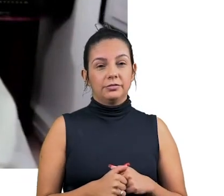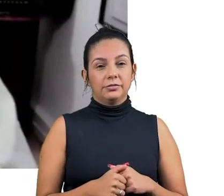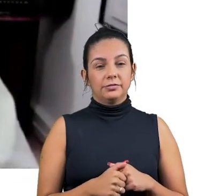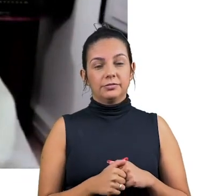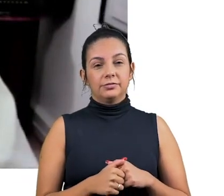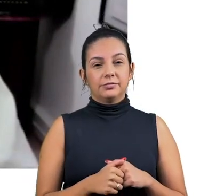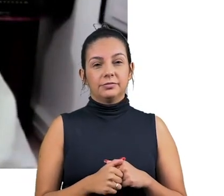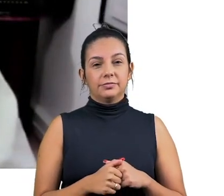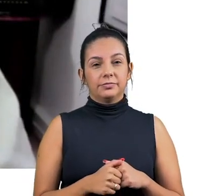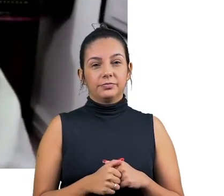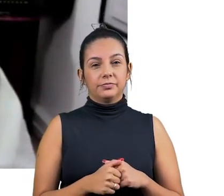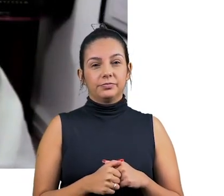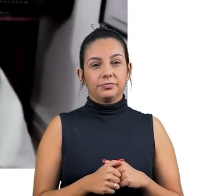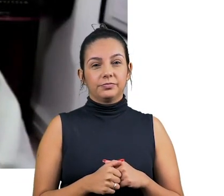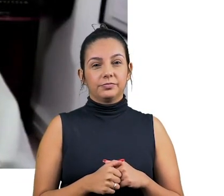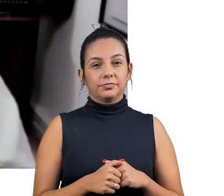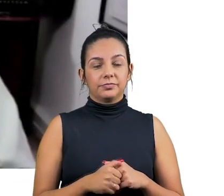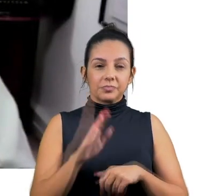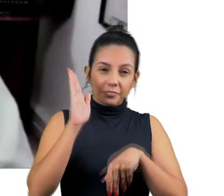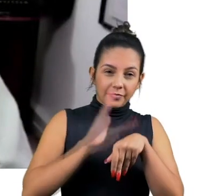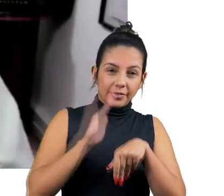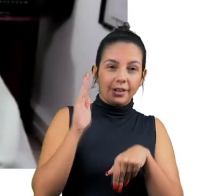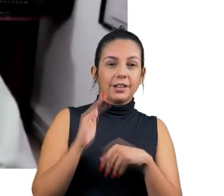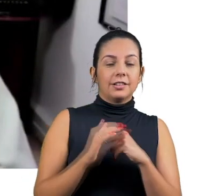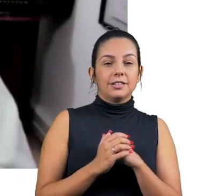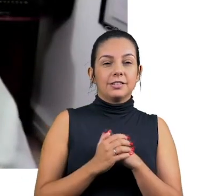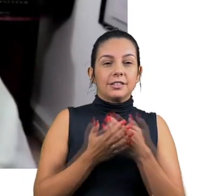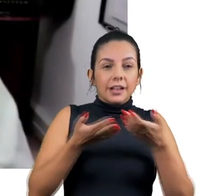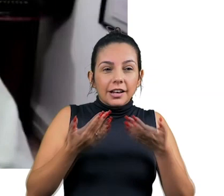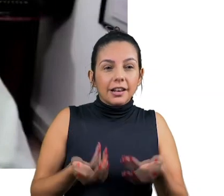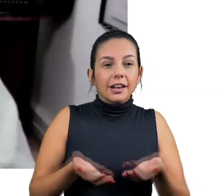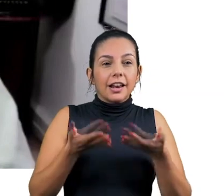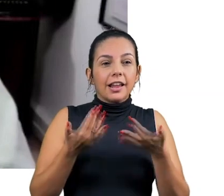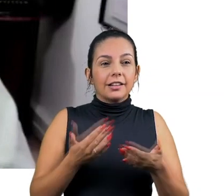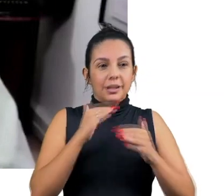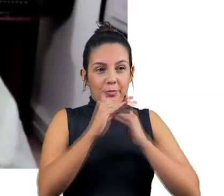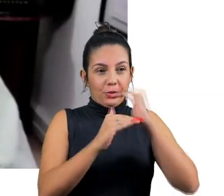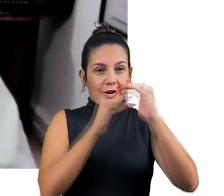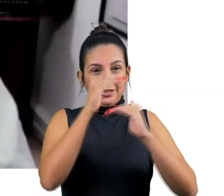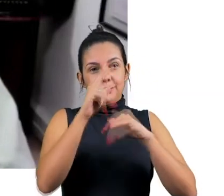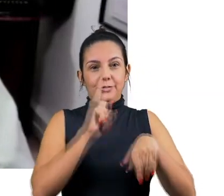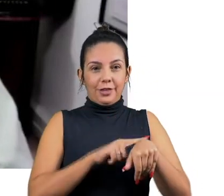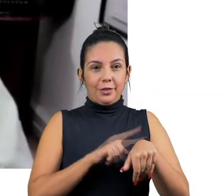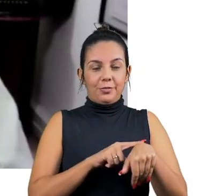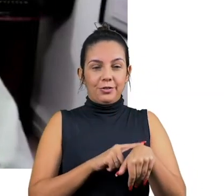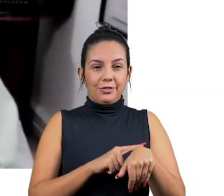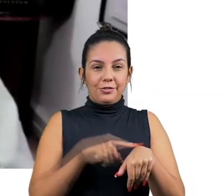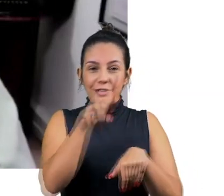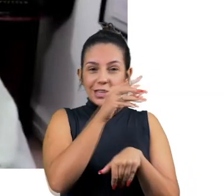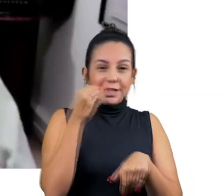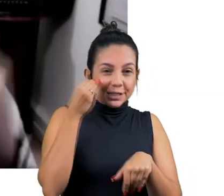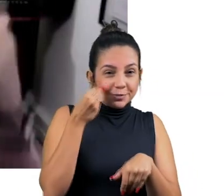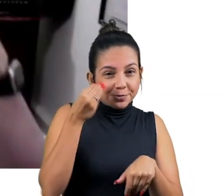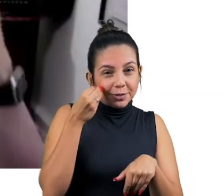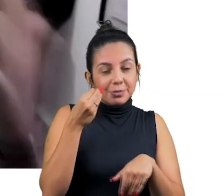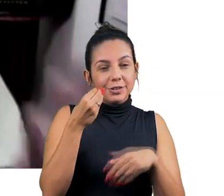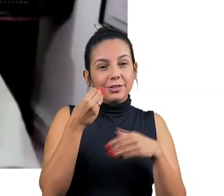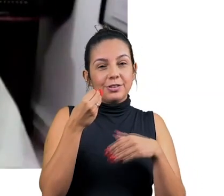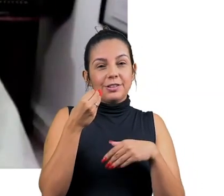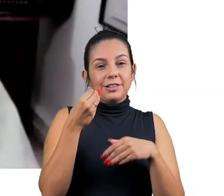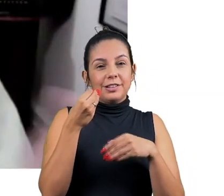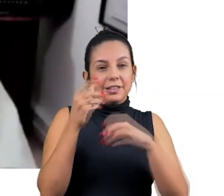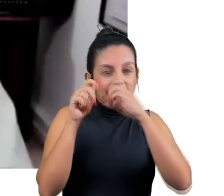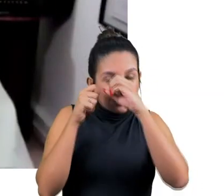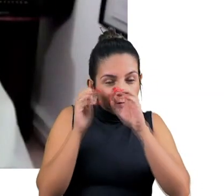ainda tornam mais lenta a progressão do tempo. Então você experimenta aquilo como uma câmera lenta. Cara,